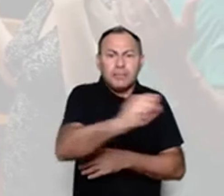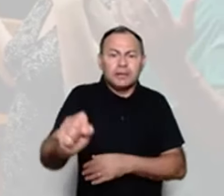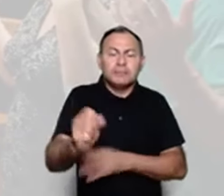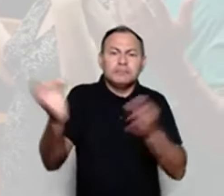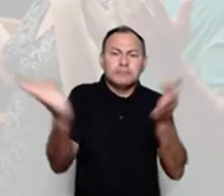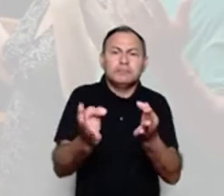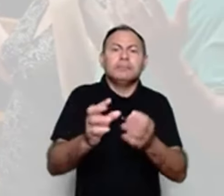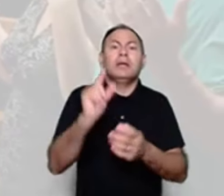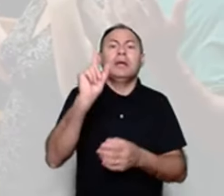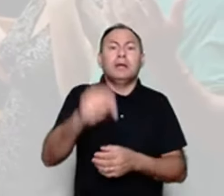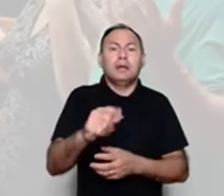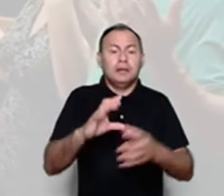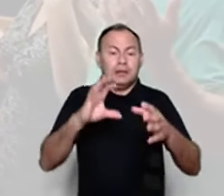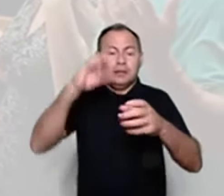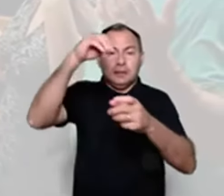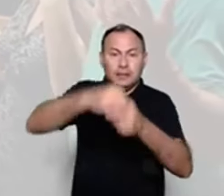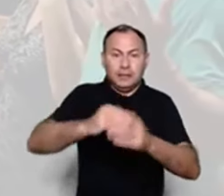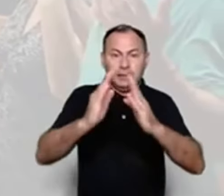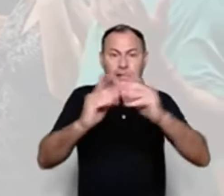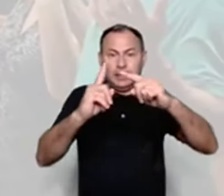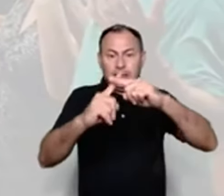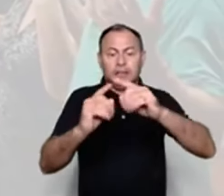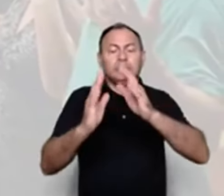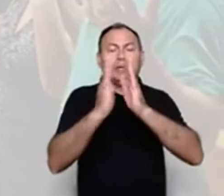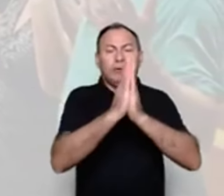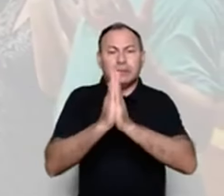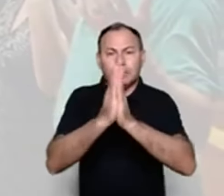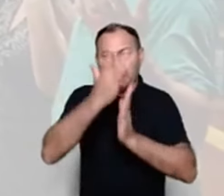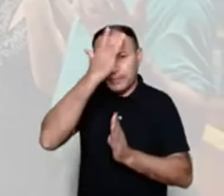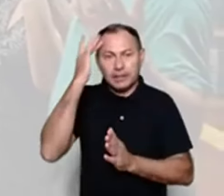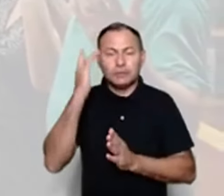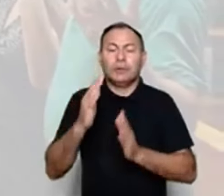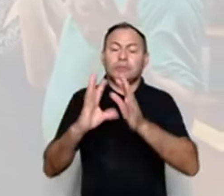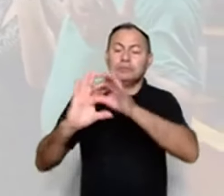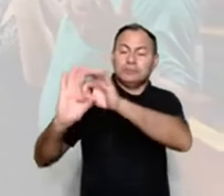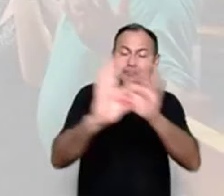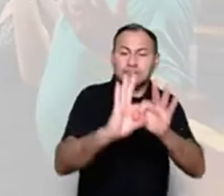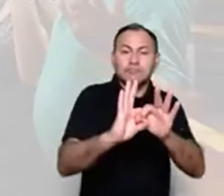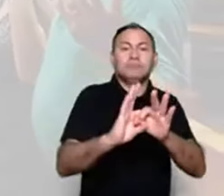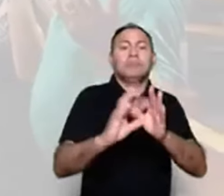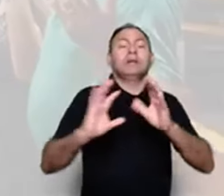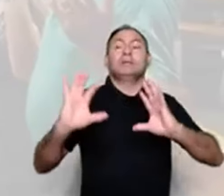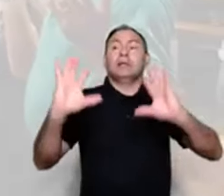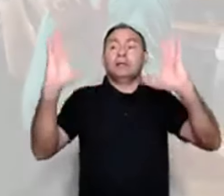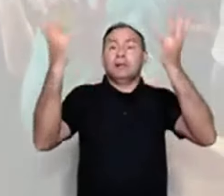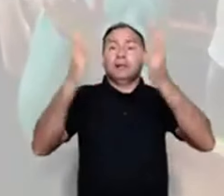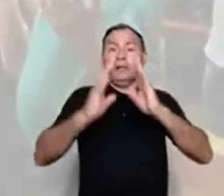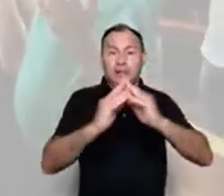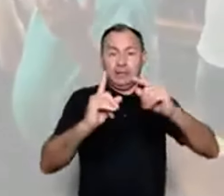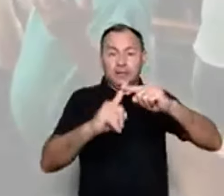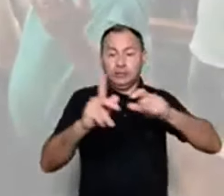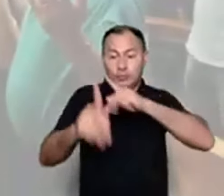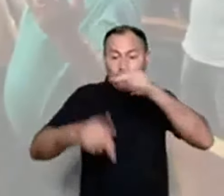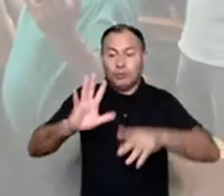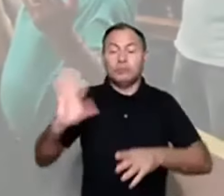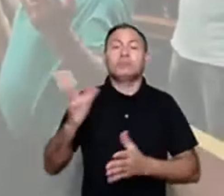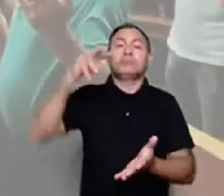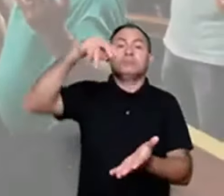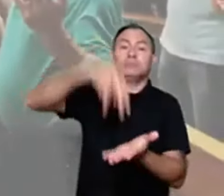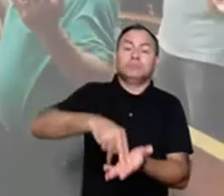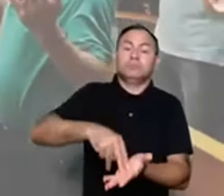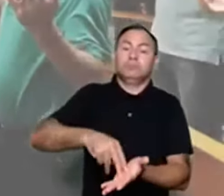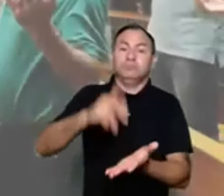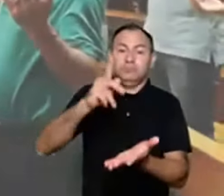sacramentos está na igreja em oração. Na igreja que se reúne para celebrar, na igreja que se reúne para